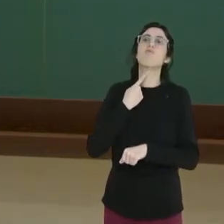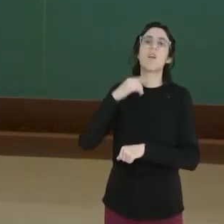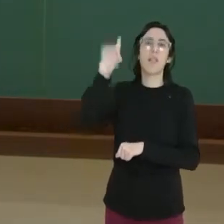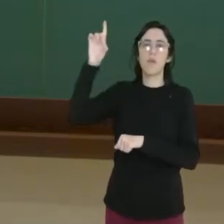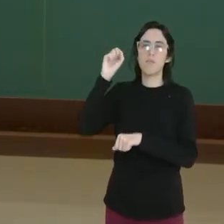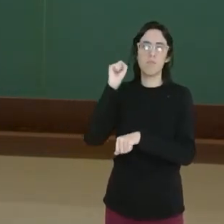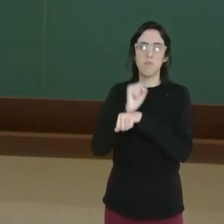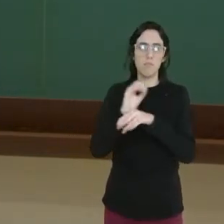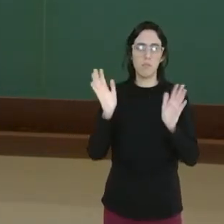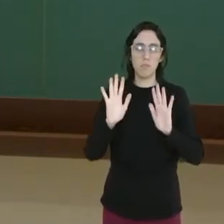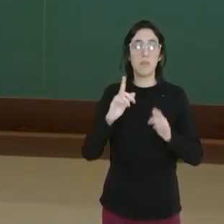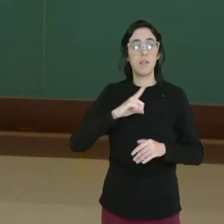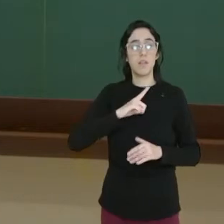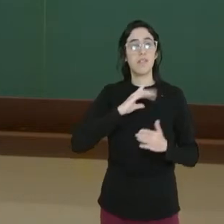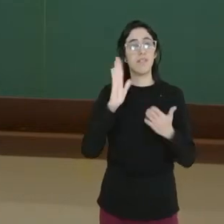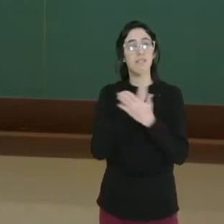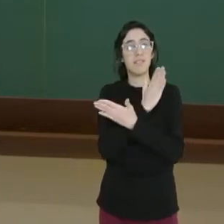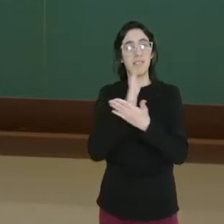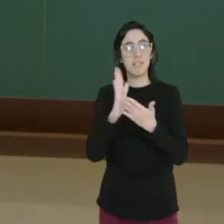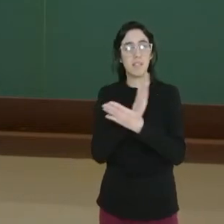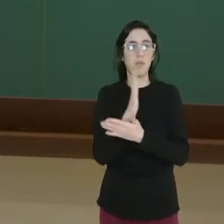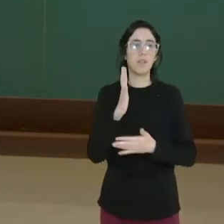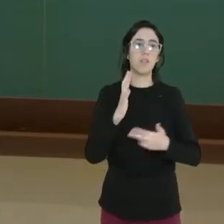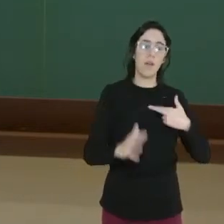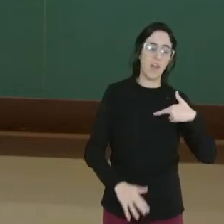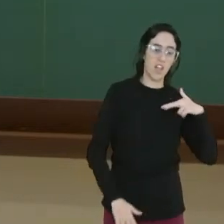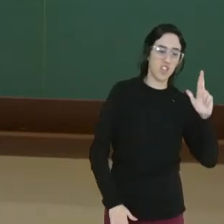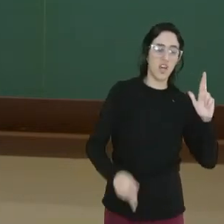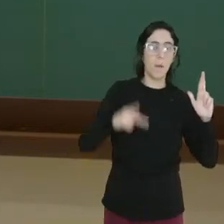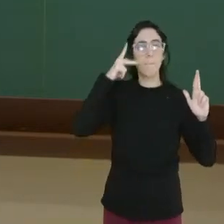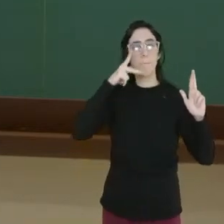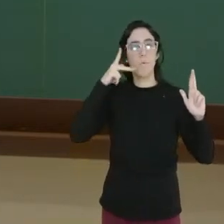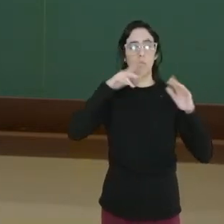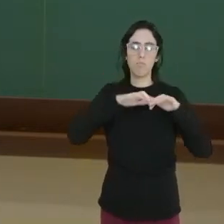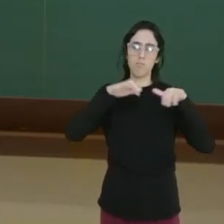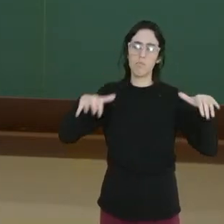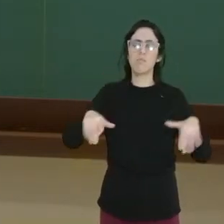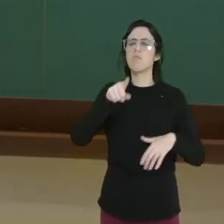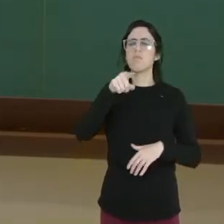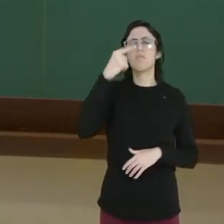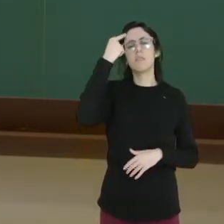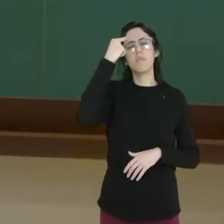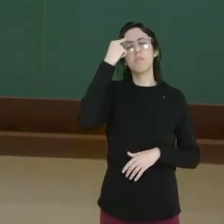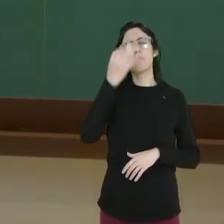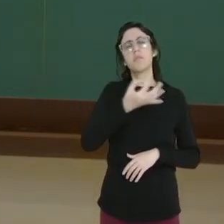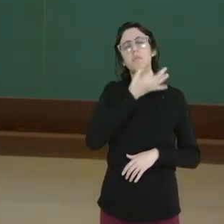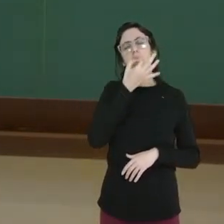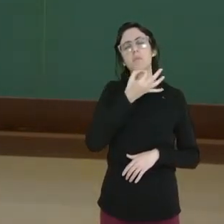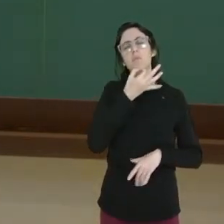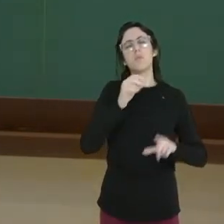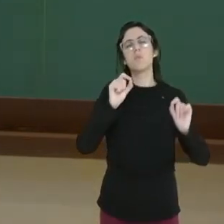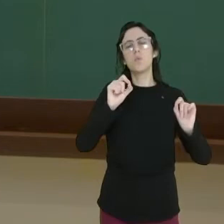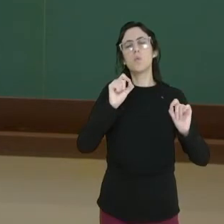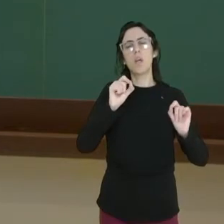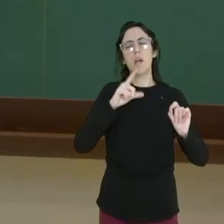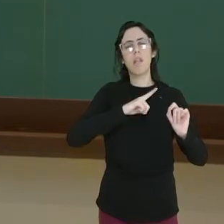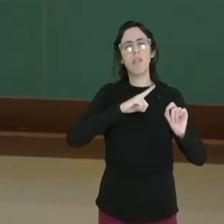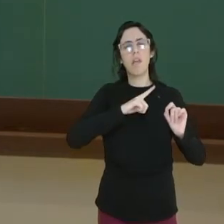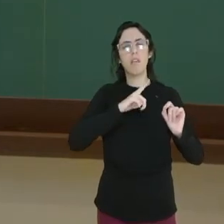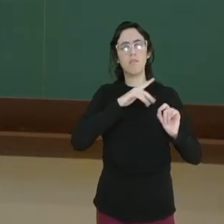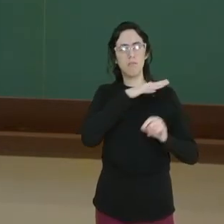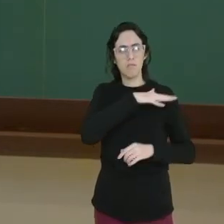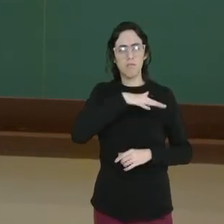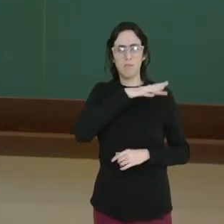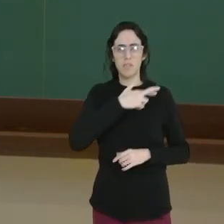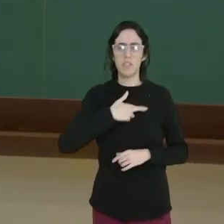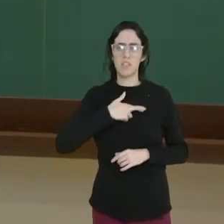entre religiosidade e política. O que você pensa a respeito da intervenção religiosa sobre